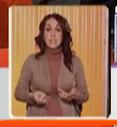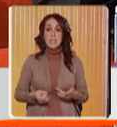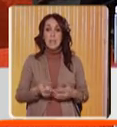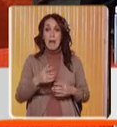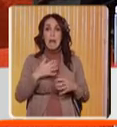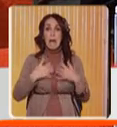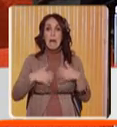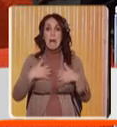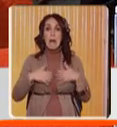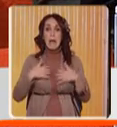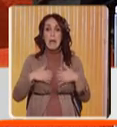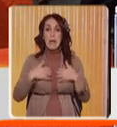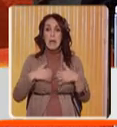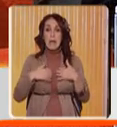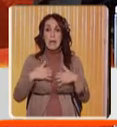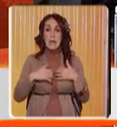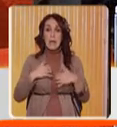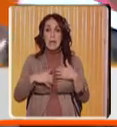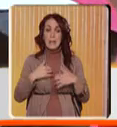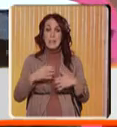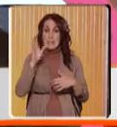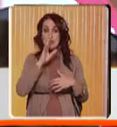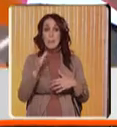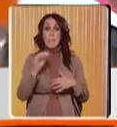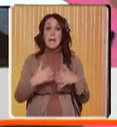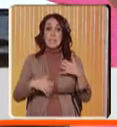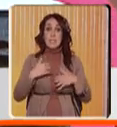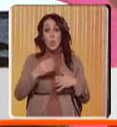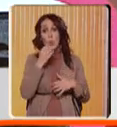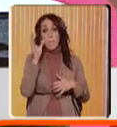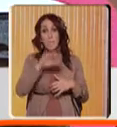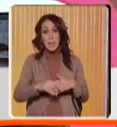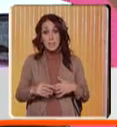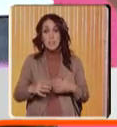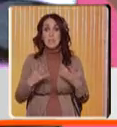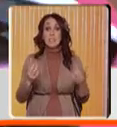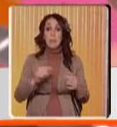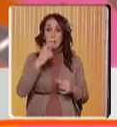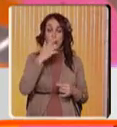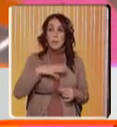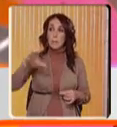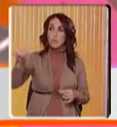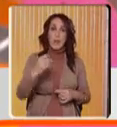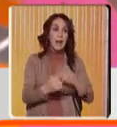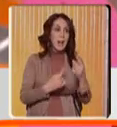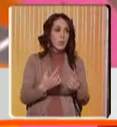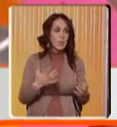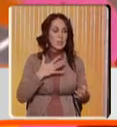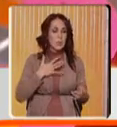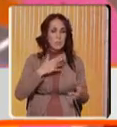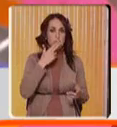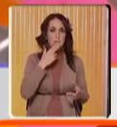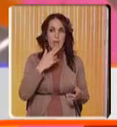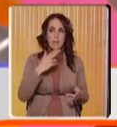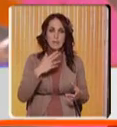da ansiedade, não é? Pois. Nós Ansiosos comemos mais. Exatamente. Ou poderíamos comer e depois, mais. Como há aquela contrariedade, a pessoa quer ir buscar qualquer coisa, não quer ir buscar o cigarro,